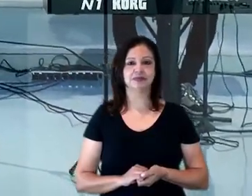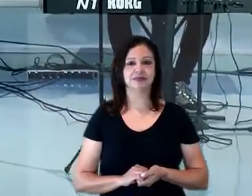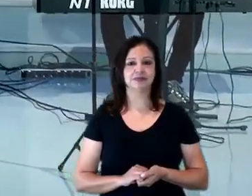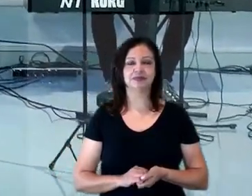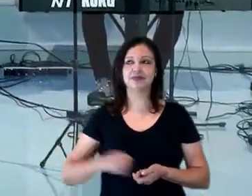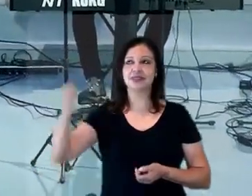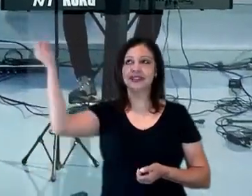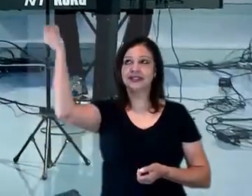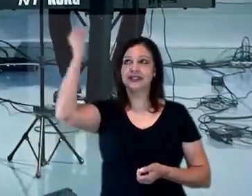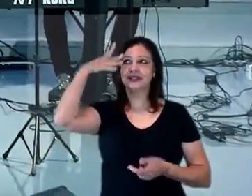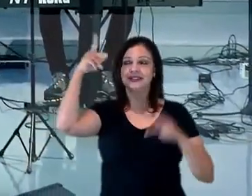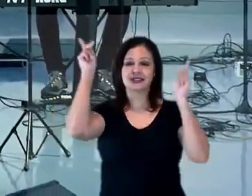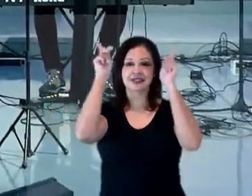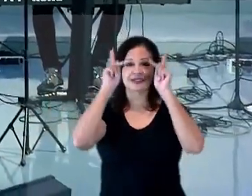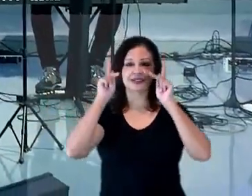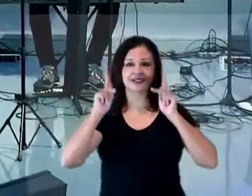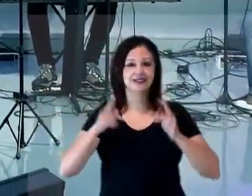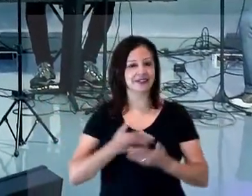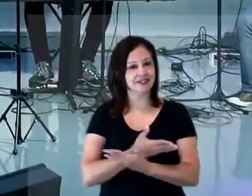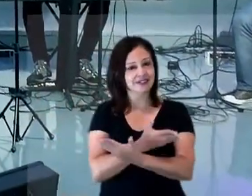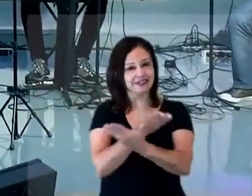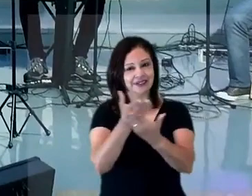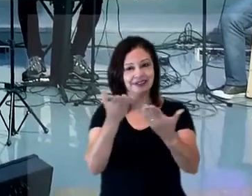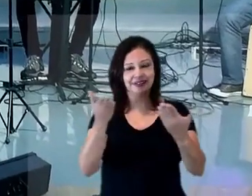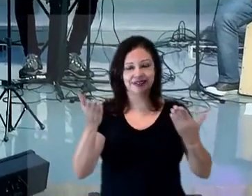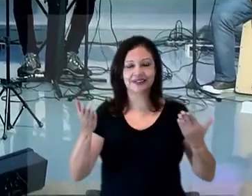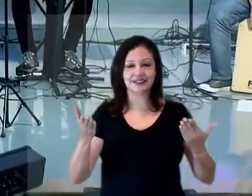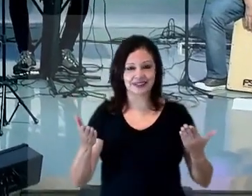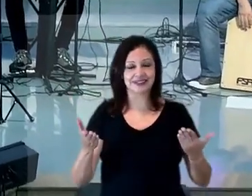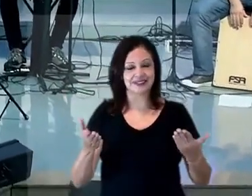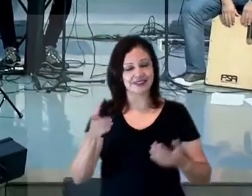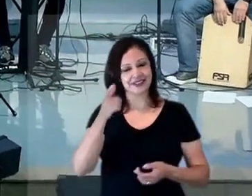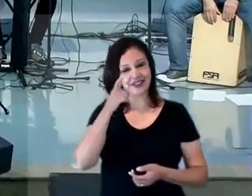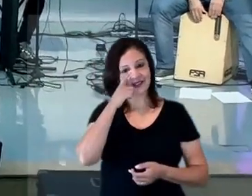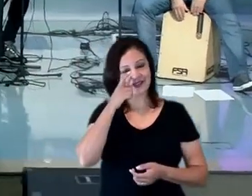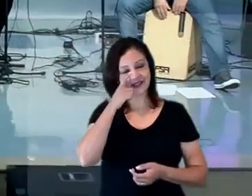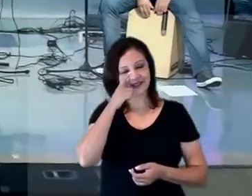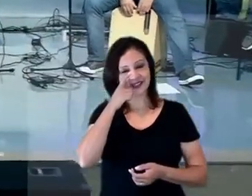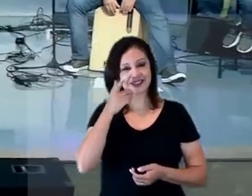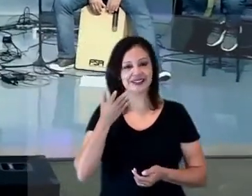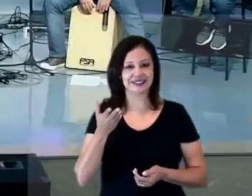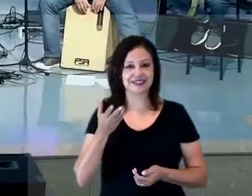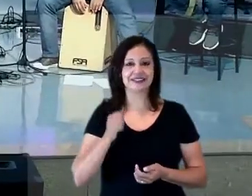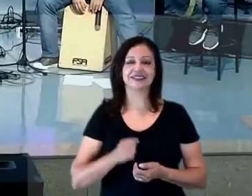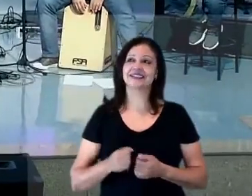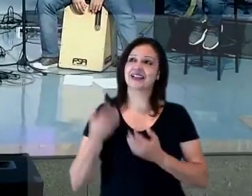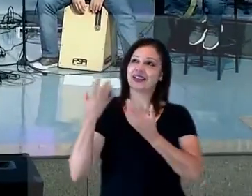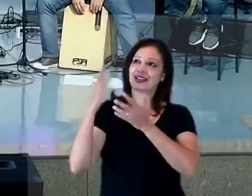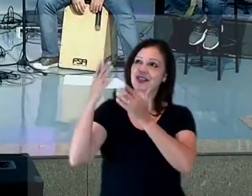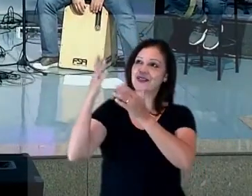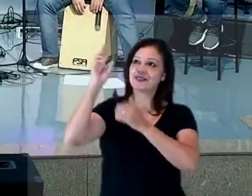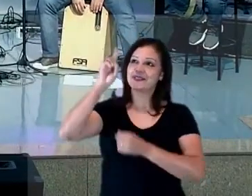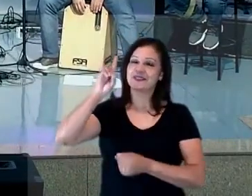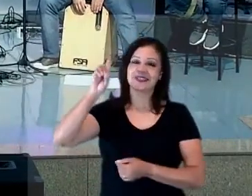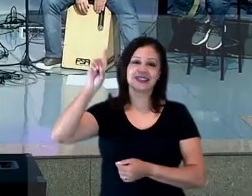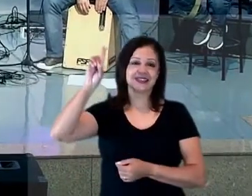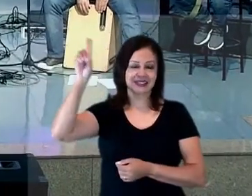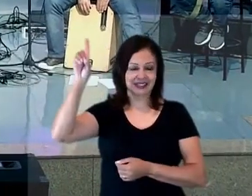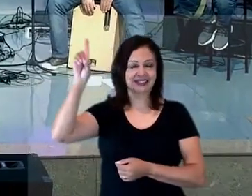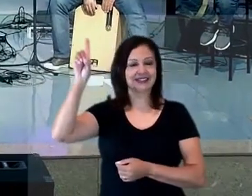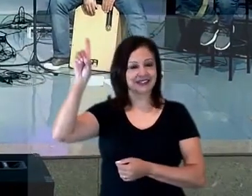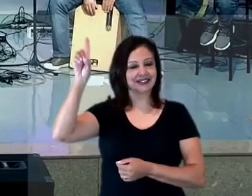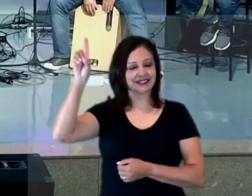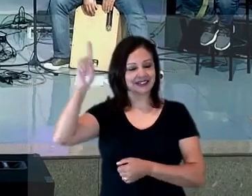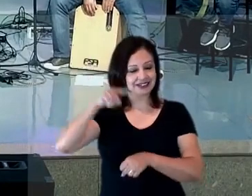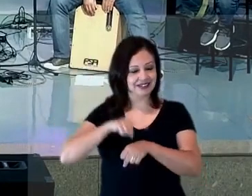Graça e paz para todos os irmãos e amigos que nos assistem nesse momento. Louvado seja Deus por mais essa oportunidade que nós